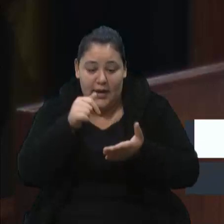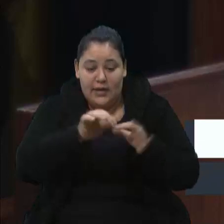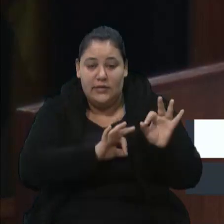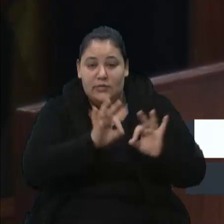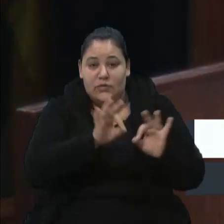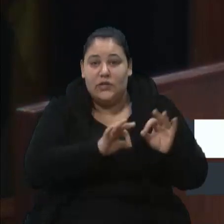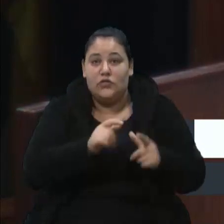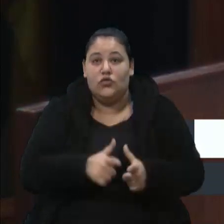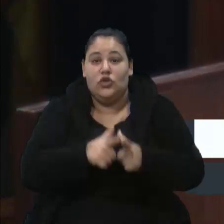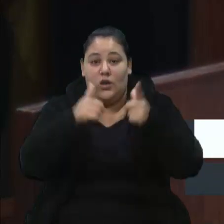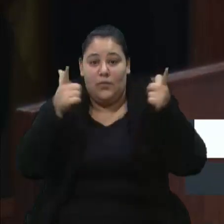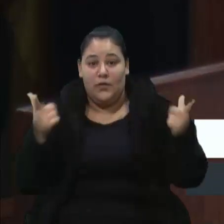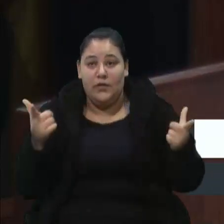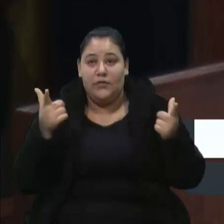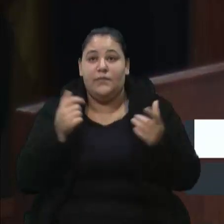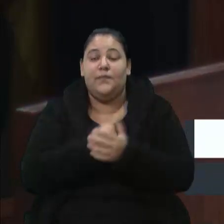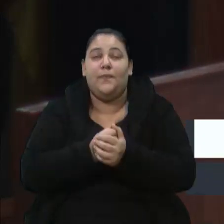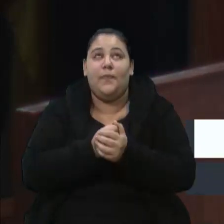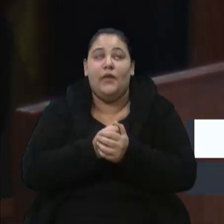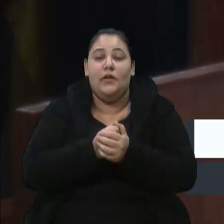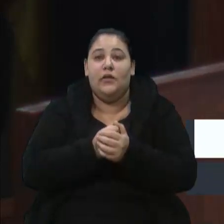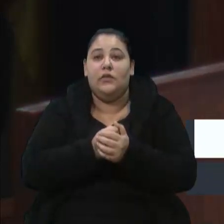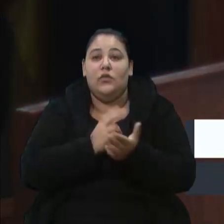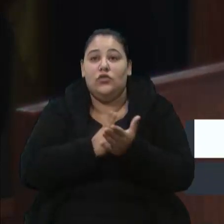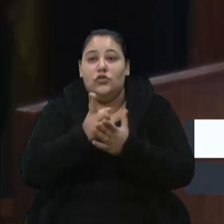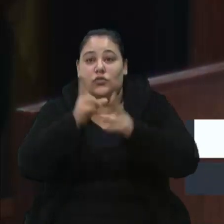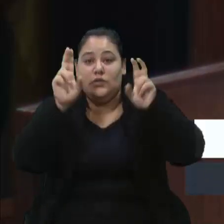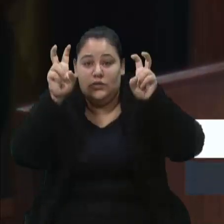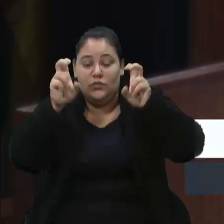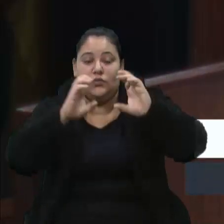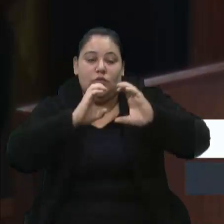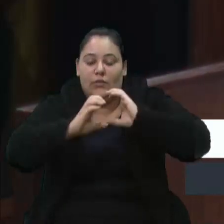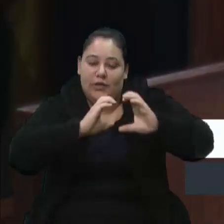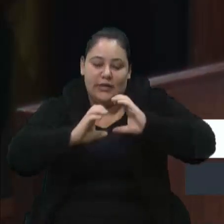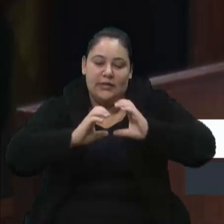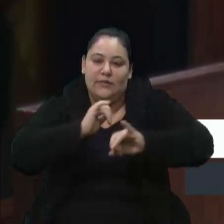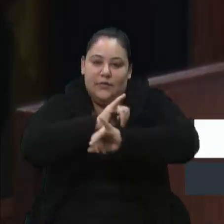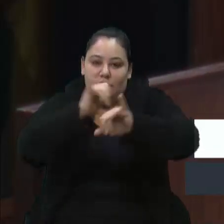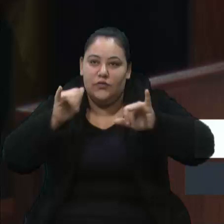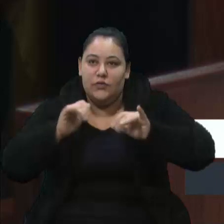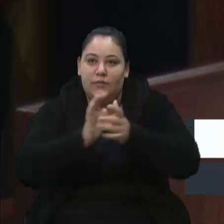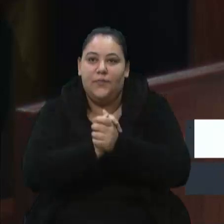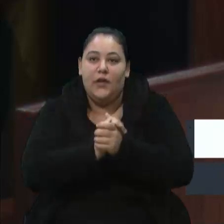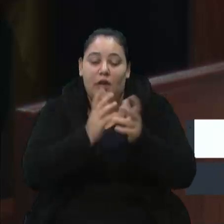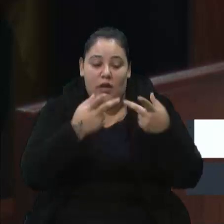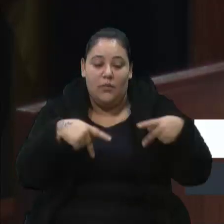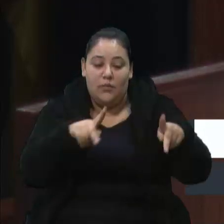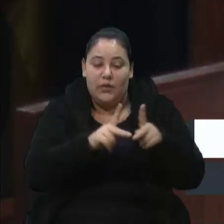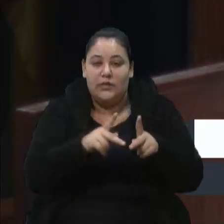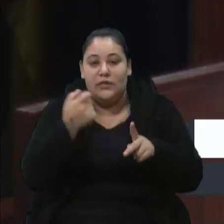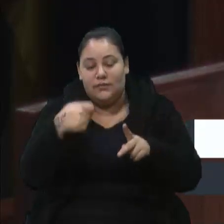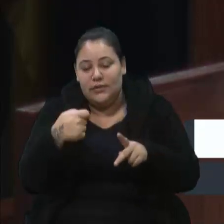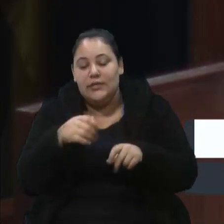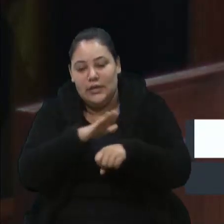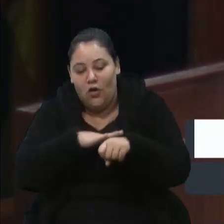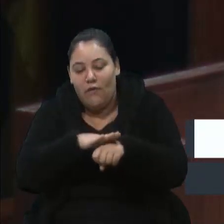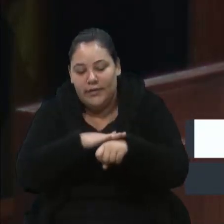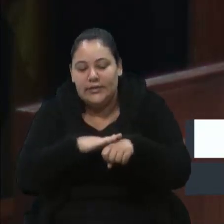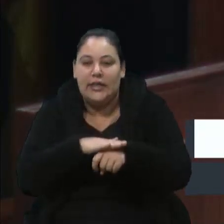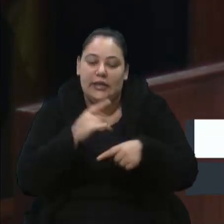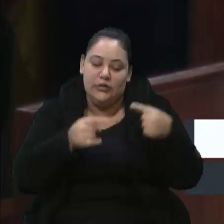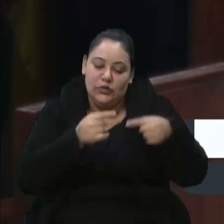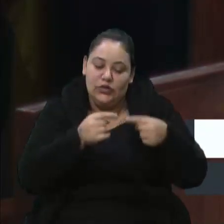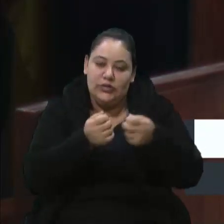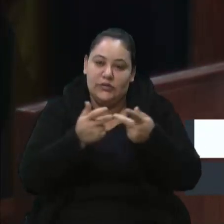Jornal Pioneiro, Serra em Pauta, outros veículos de comunicação e a população sugeriram o diálogo. Então, esses pontos aí que